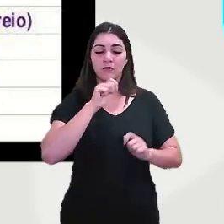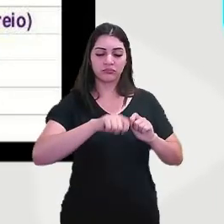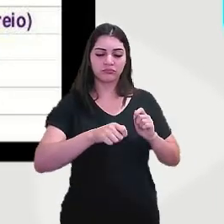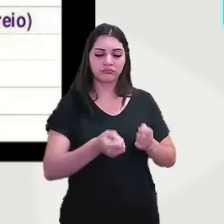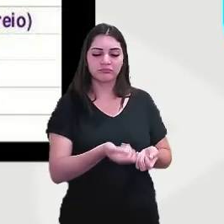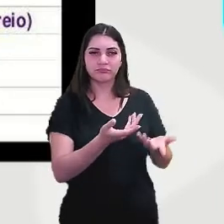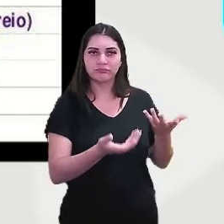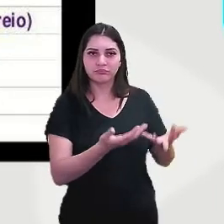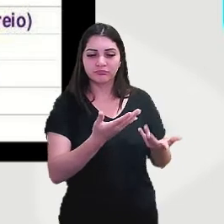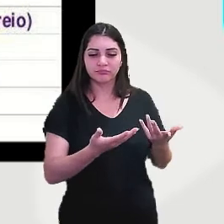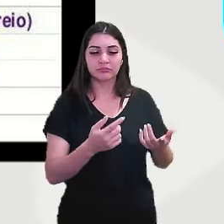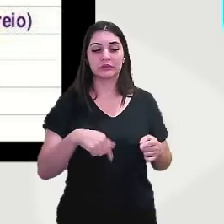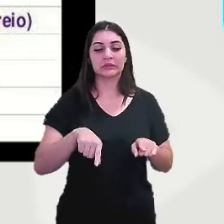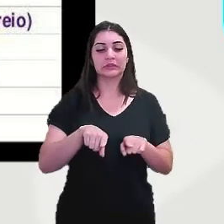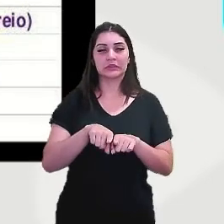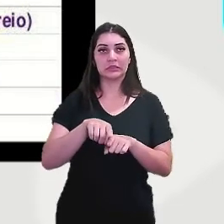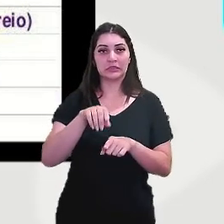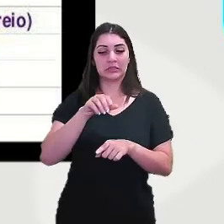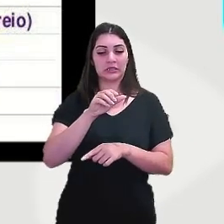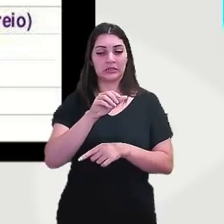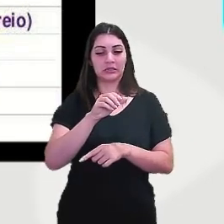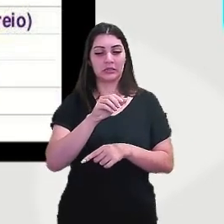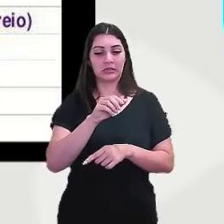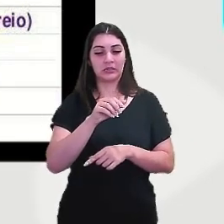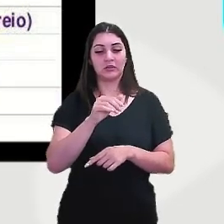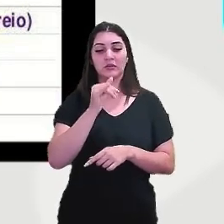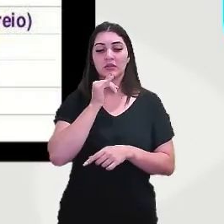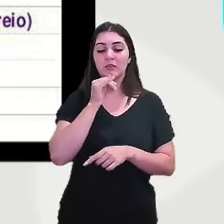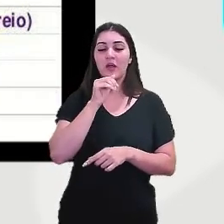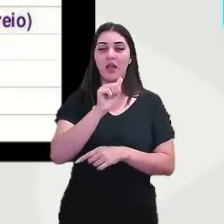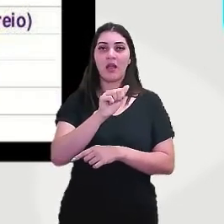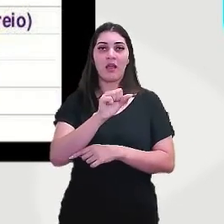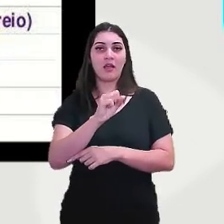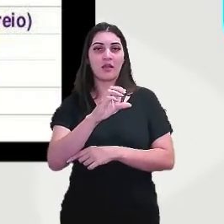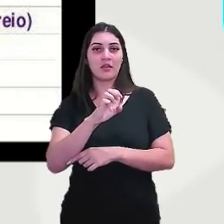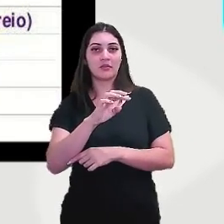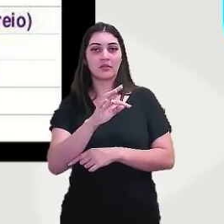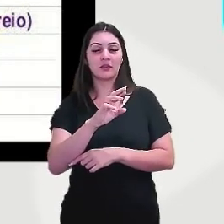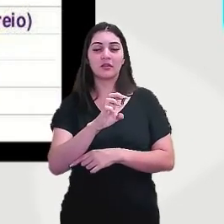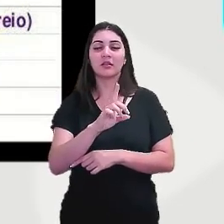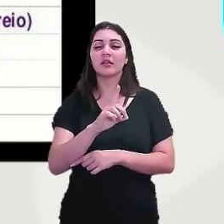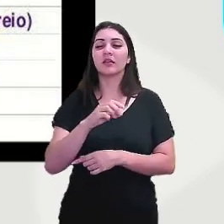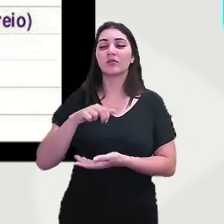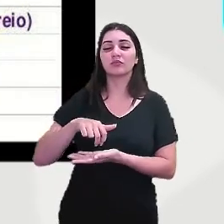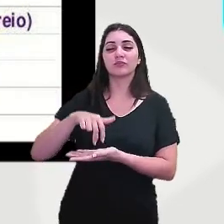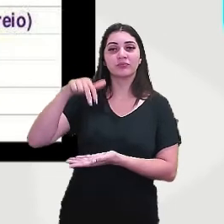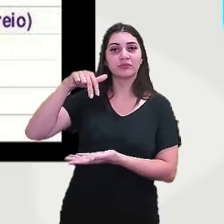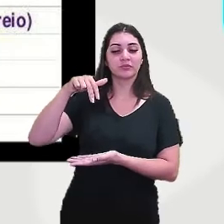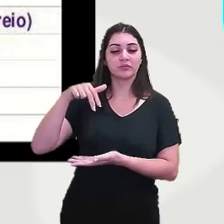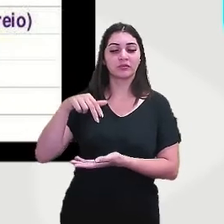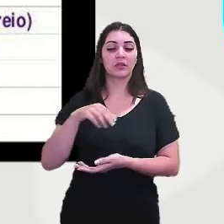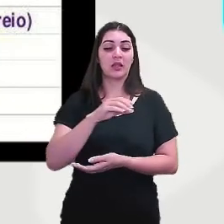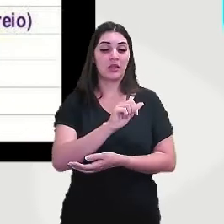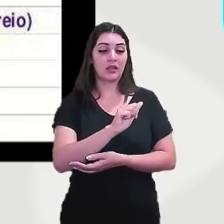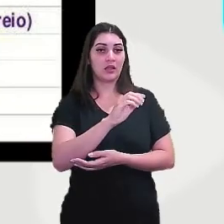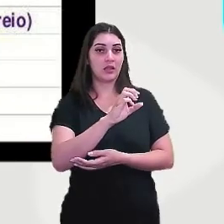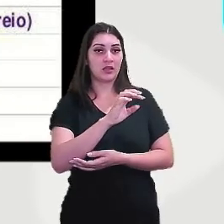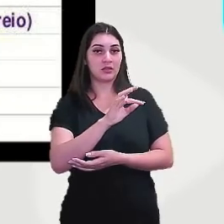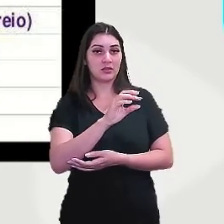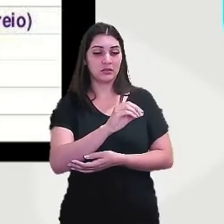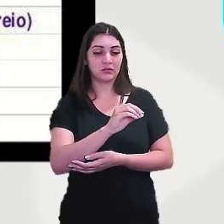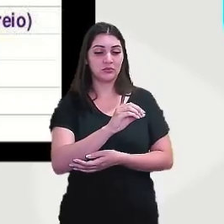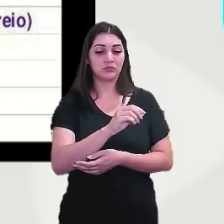fogo. Temos ascender, que é subir. Assento, com C, é um sinal gráfico.